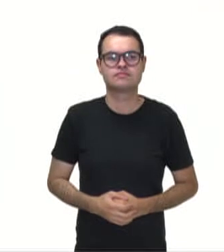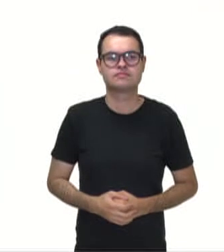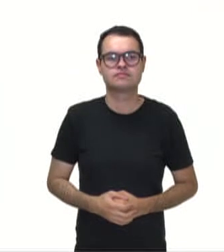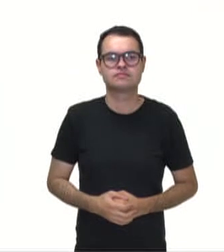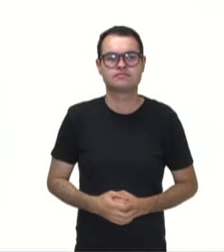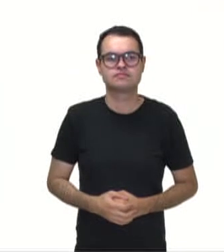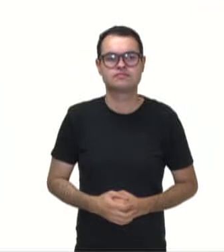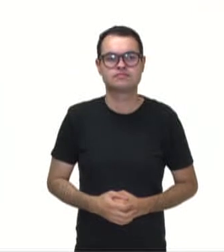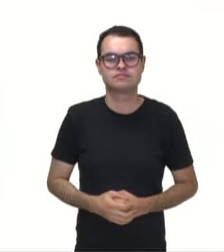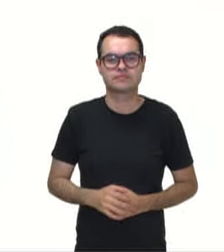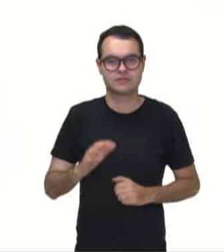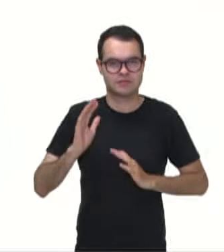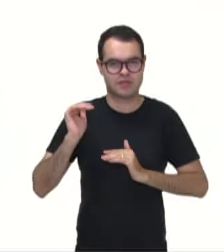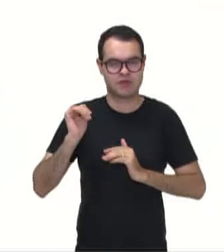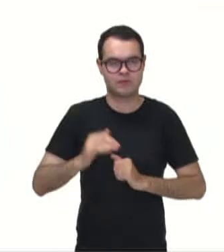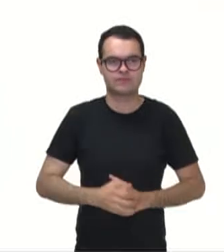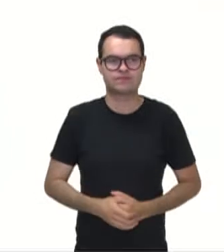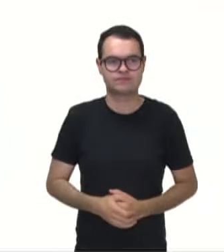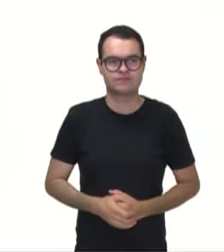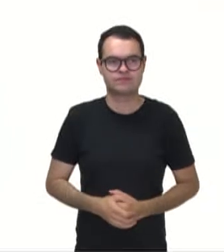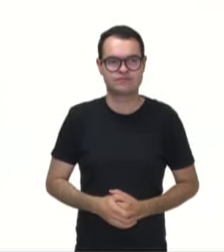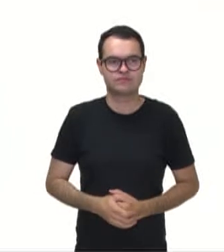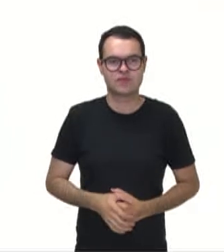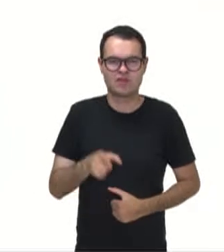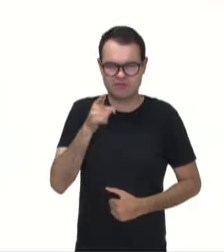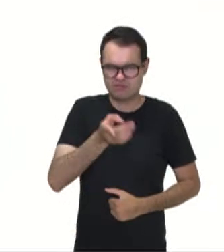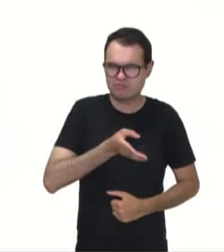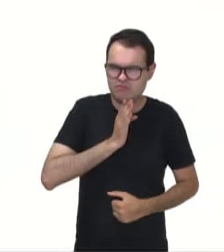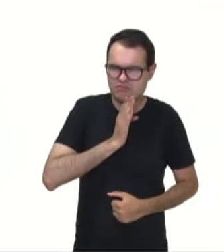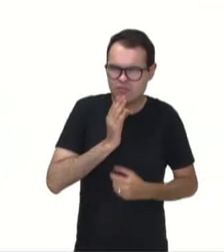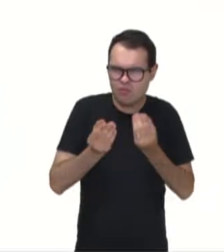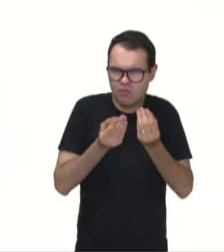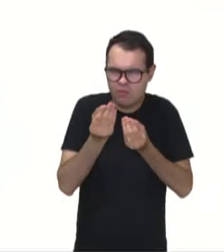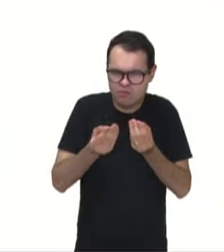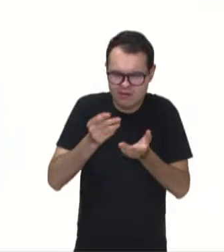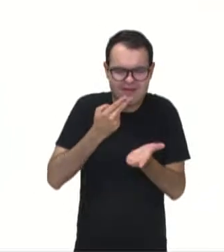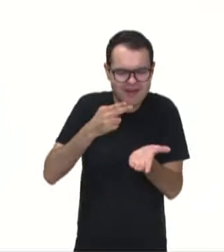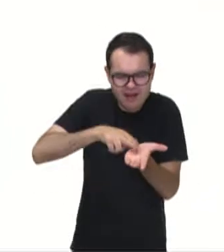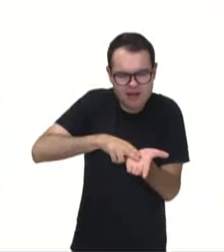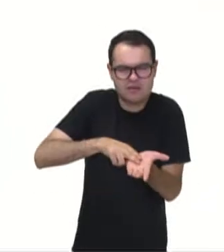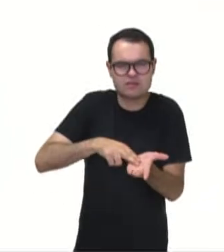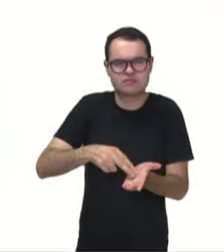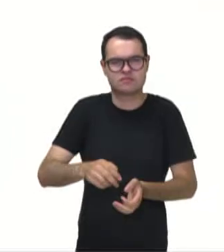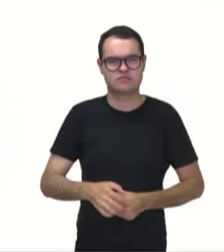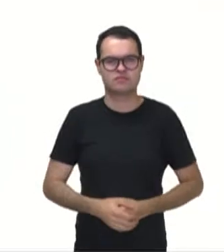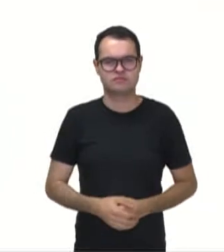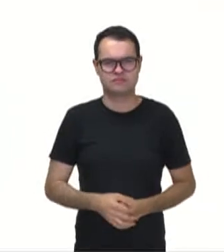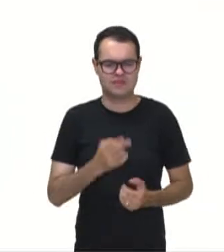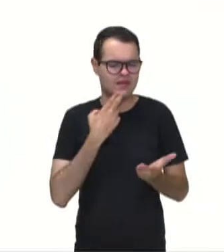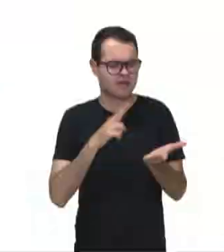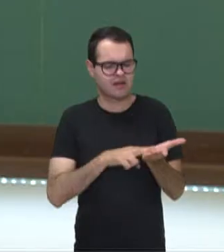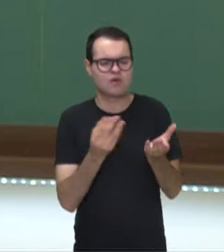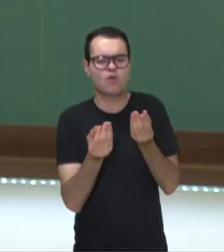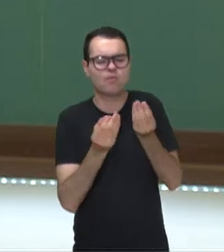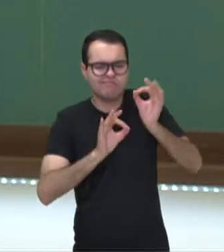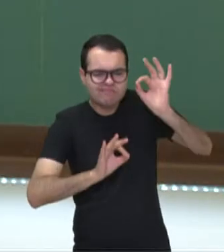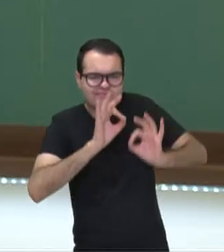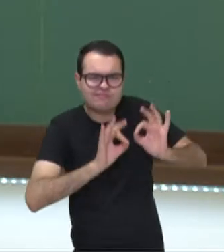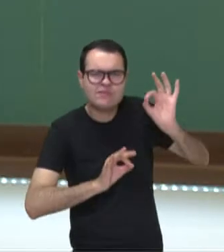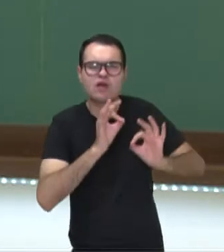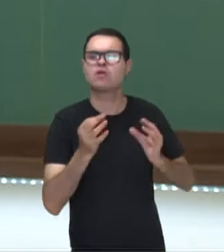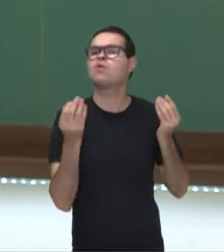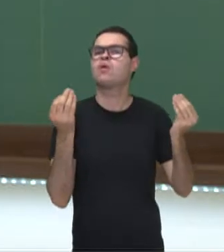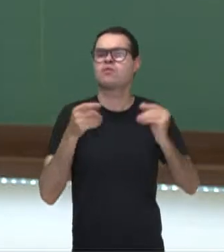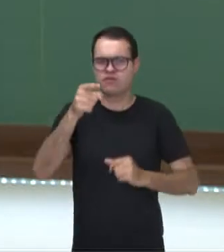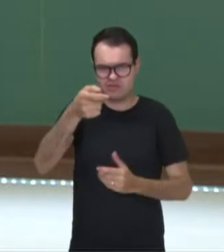¿Conoces o ya has escrito una carta? Hoy, lo que ha sustituído la carta. E aí, pessoal,